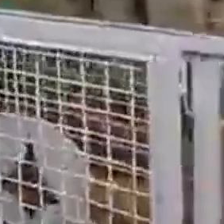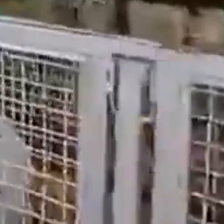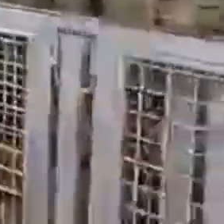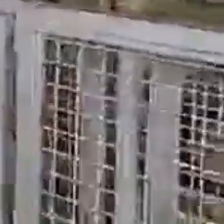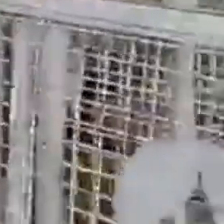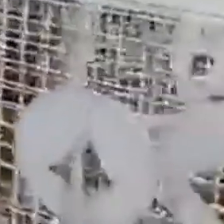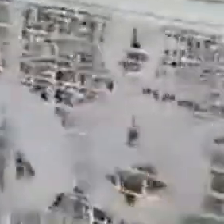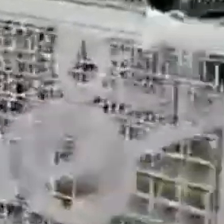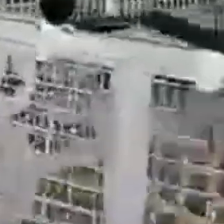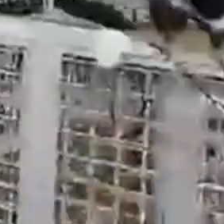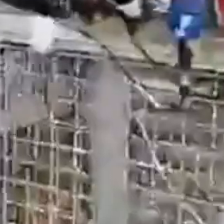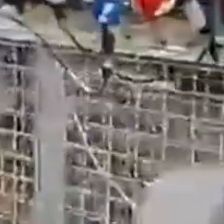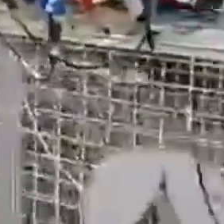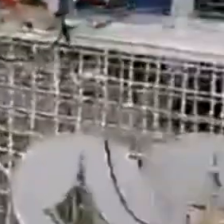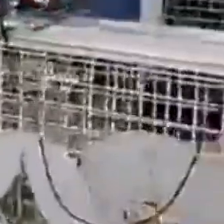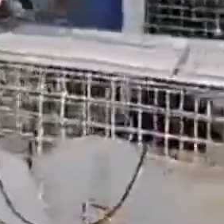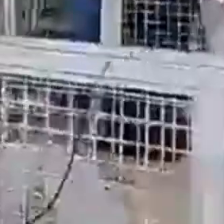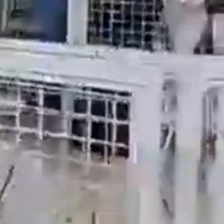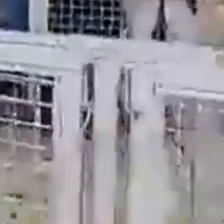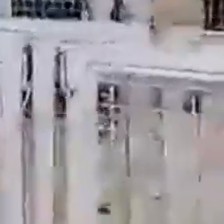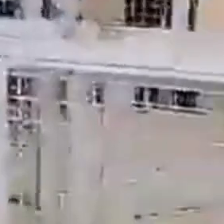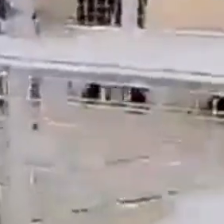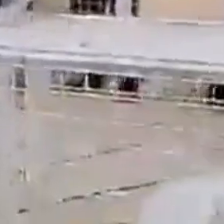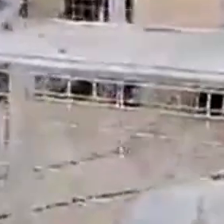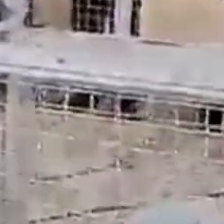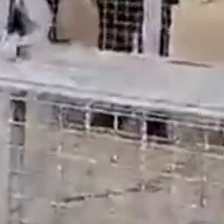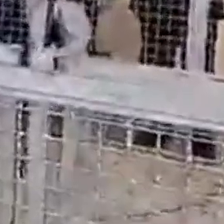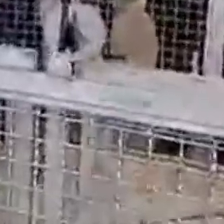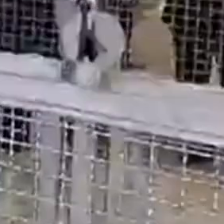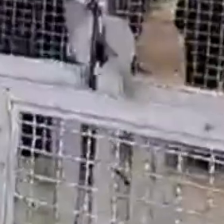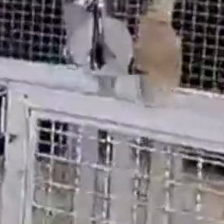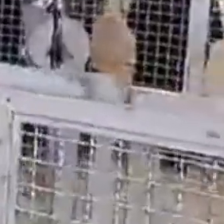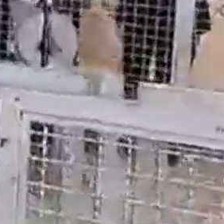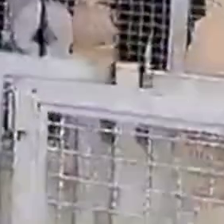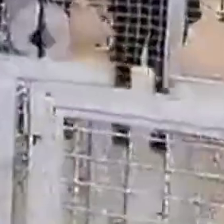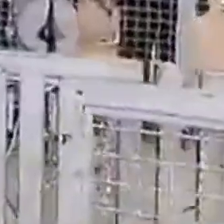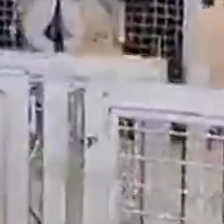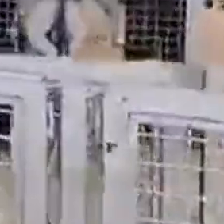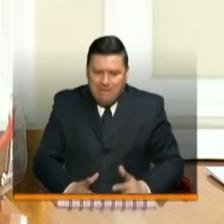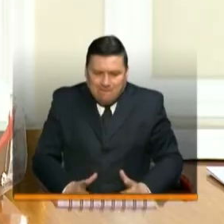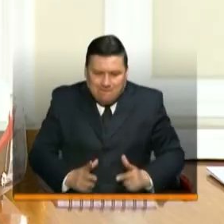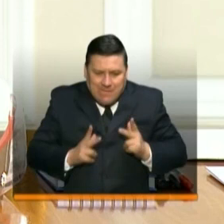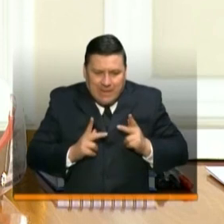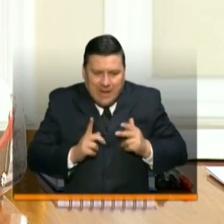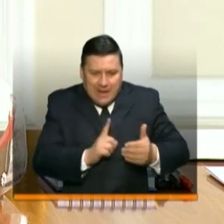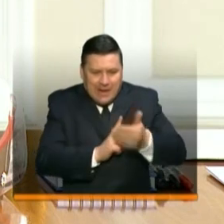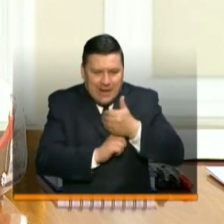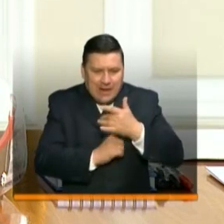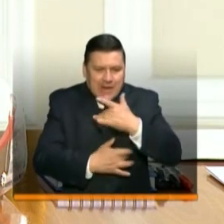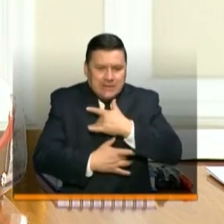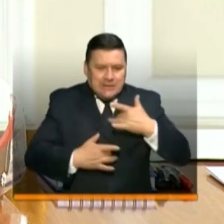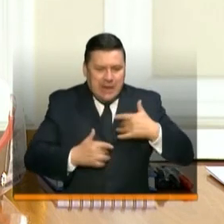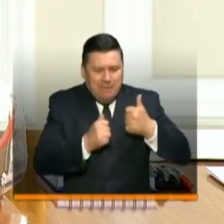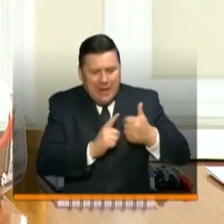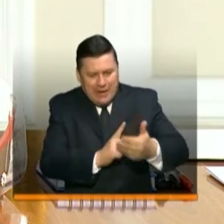isolamento social suspendendo as medidas nesta semana porque as pessoas não tem como ficar em casa com a geladeira vazia a colômbia o